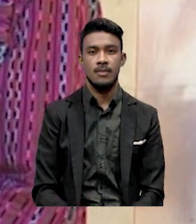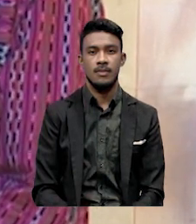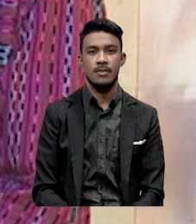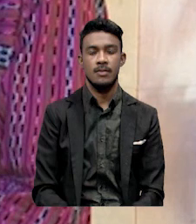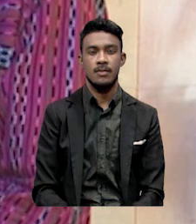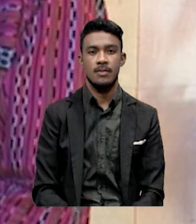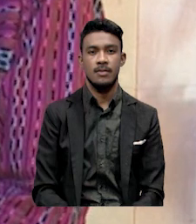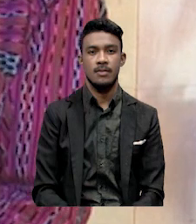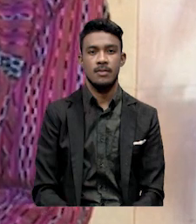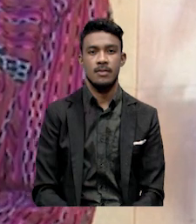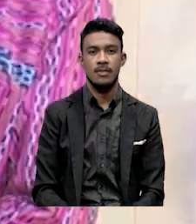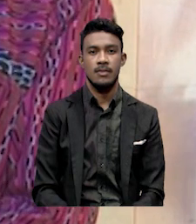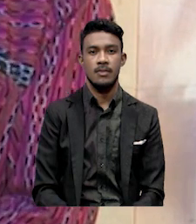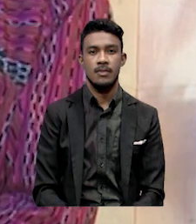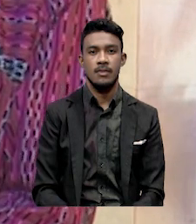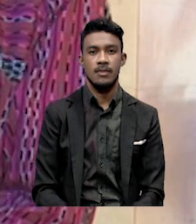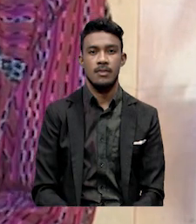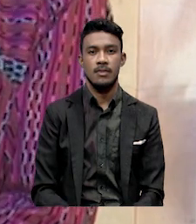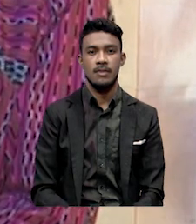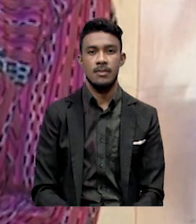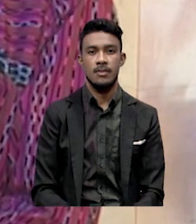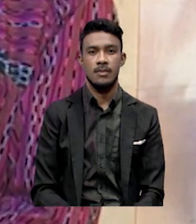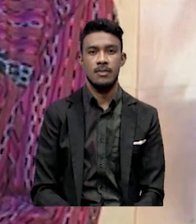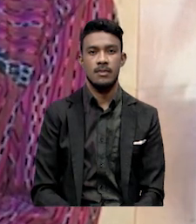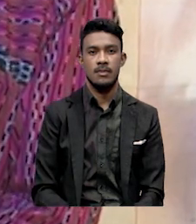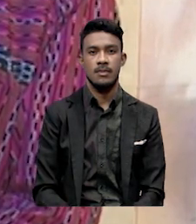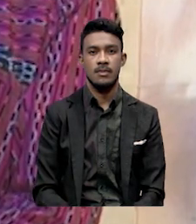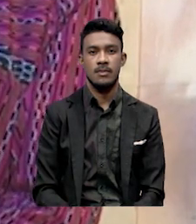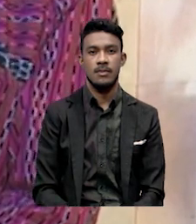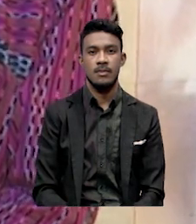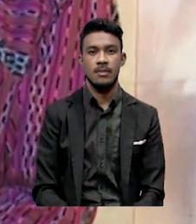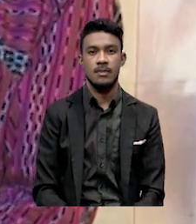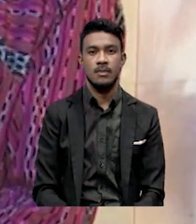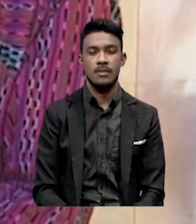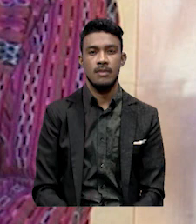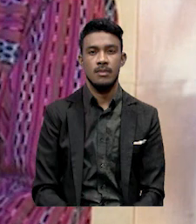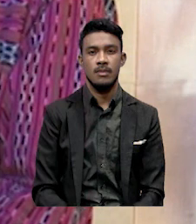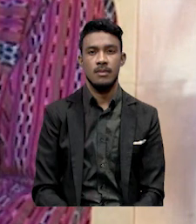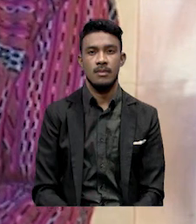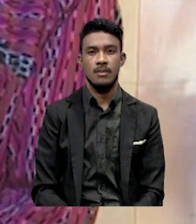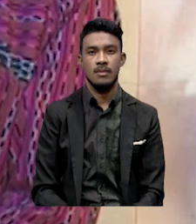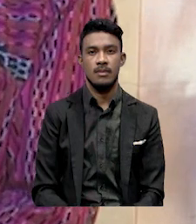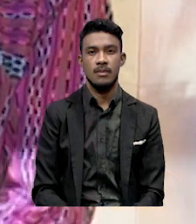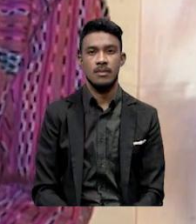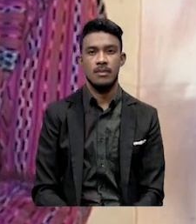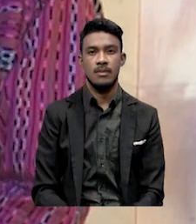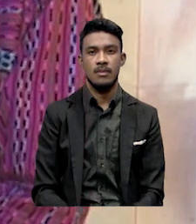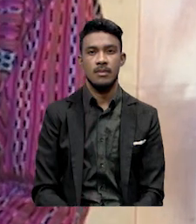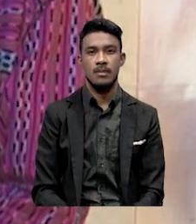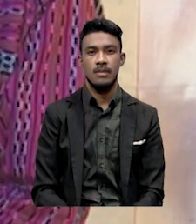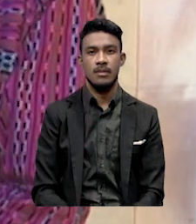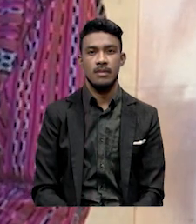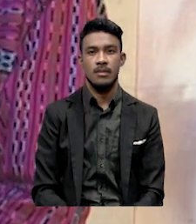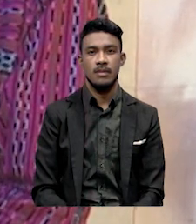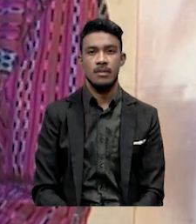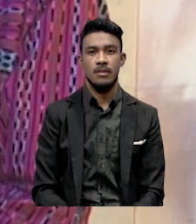pensar nas oportunidades que virão com a futura próxima adesão de Timor à ASEAN, e